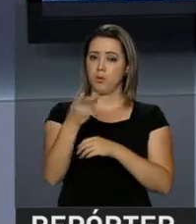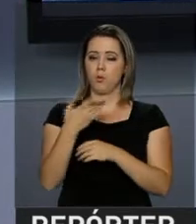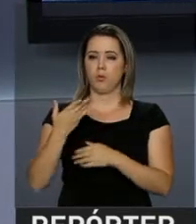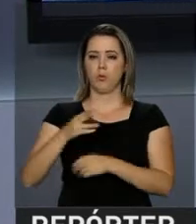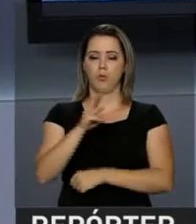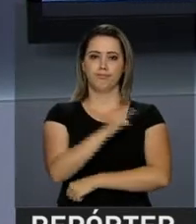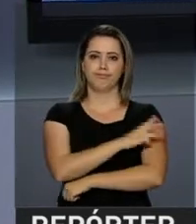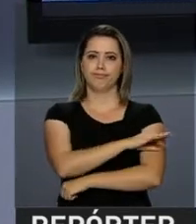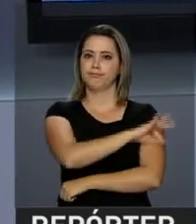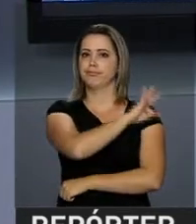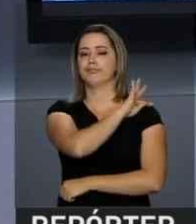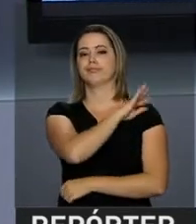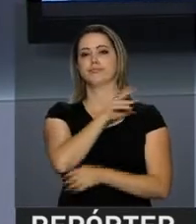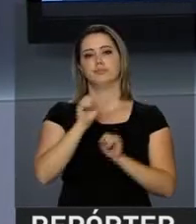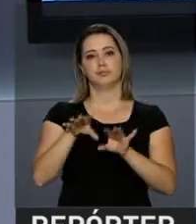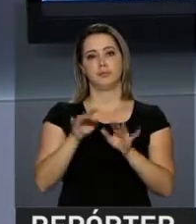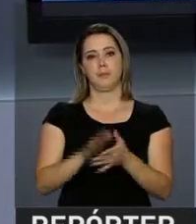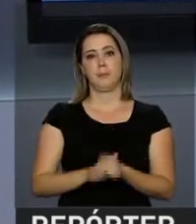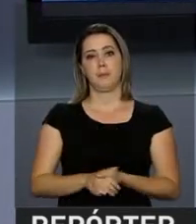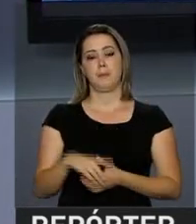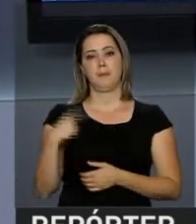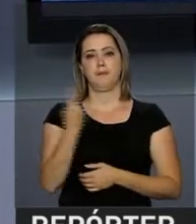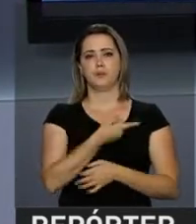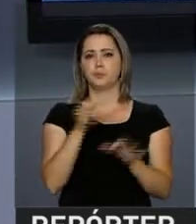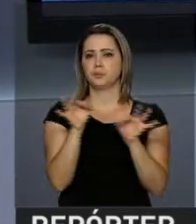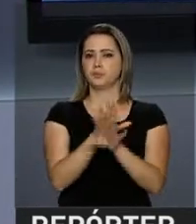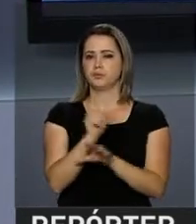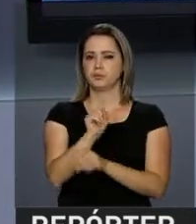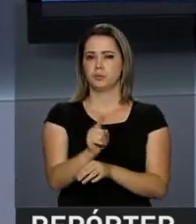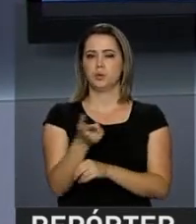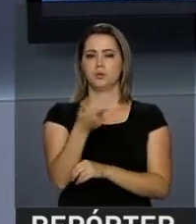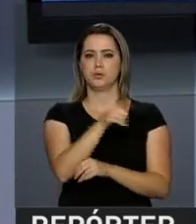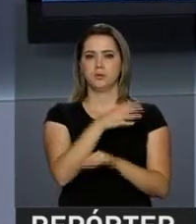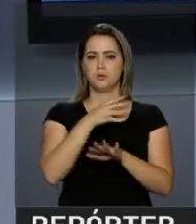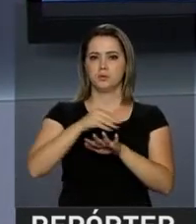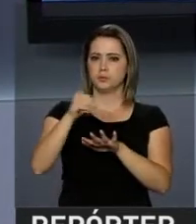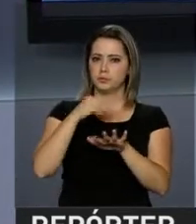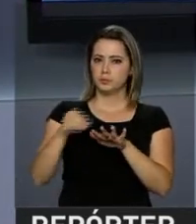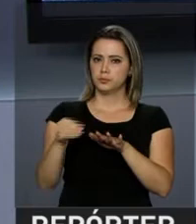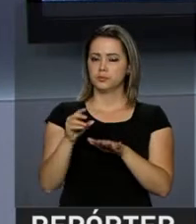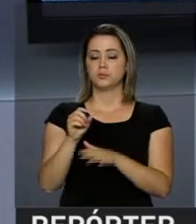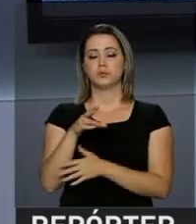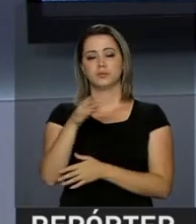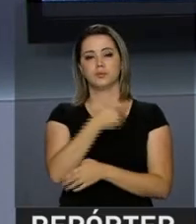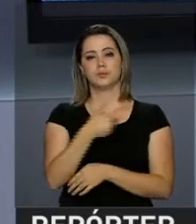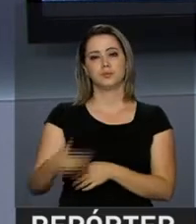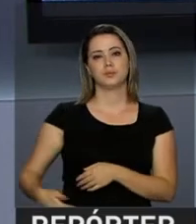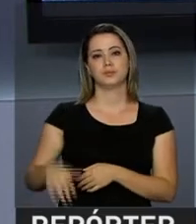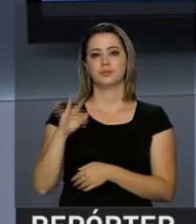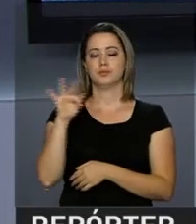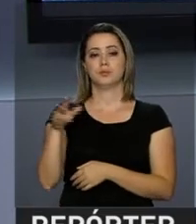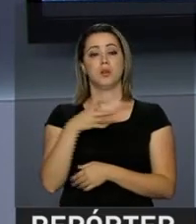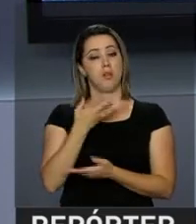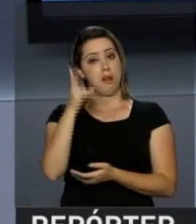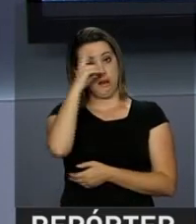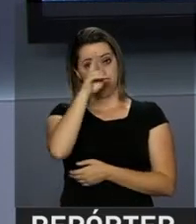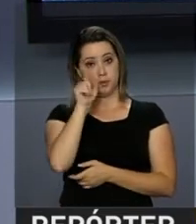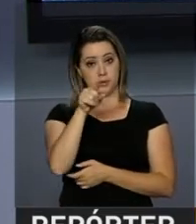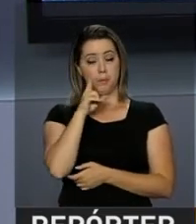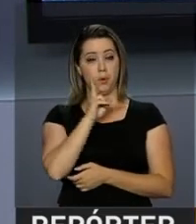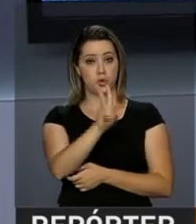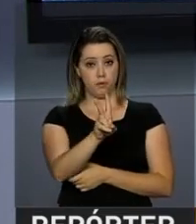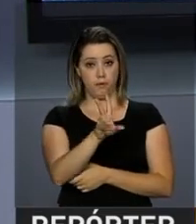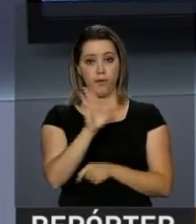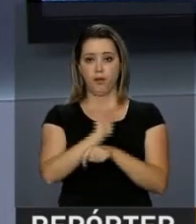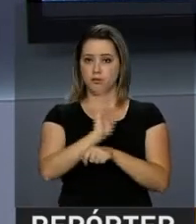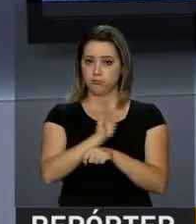o repórter nbr fica por aqui nós voltamos a qualquer momento com outras notícias do governo federal lembrando que você pode rever